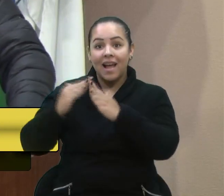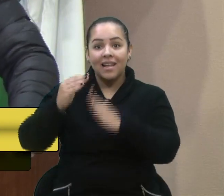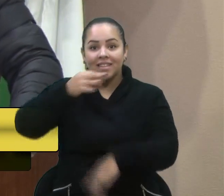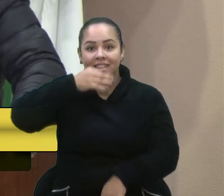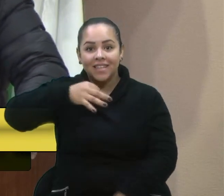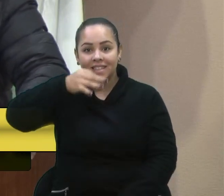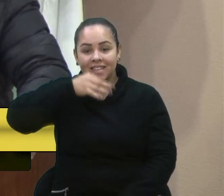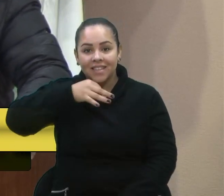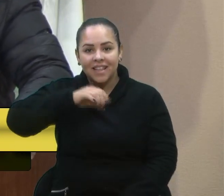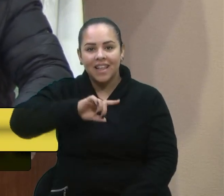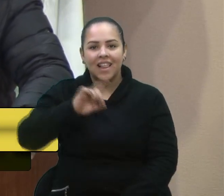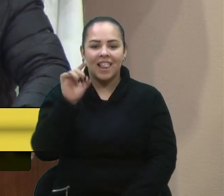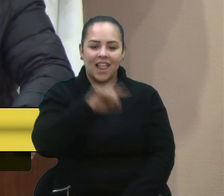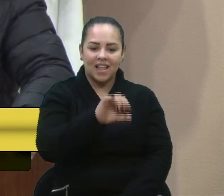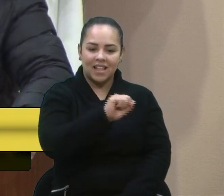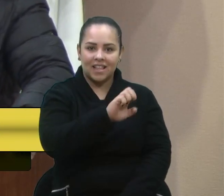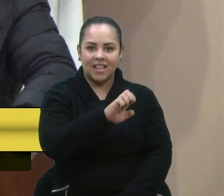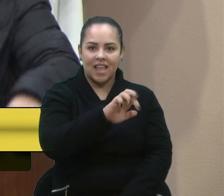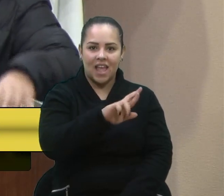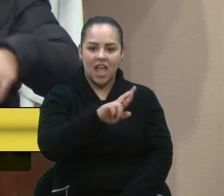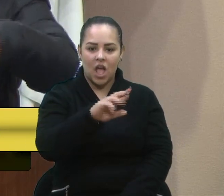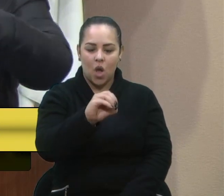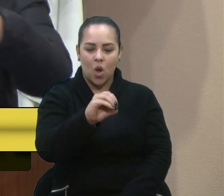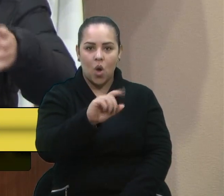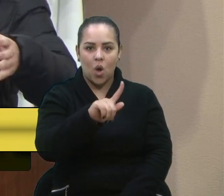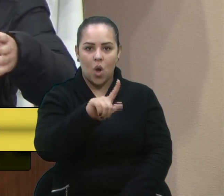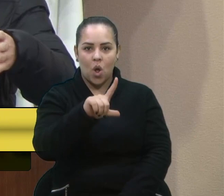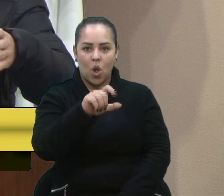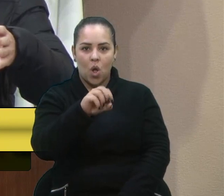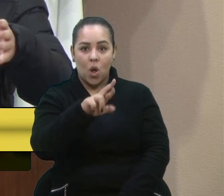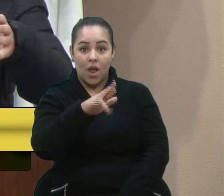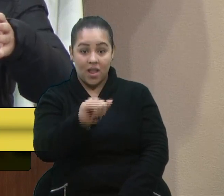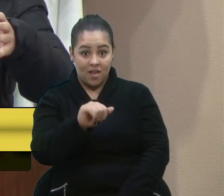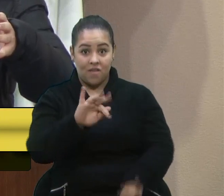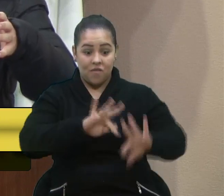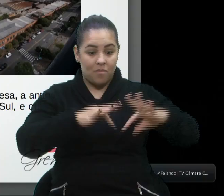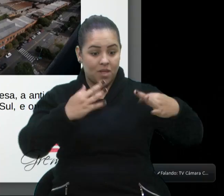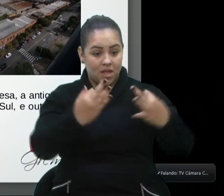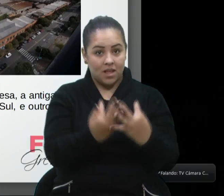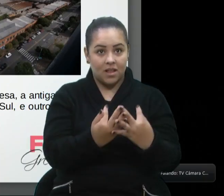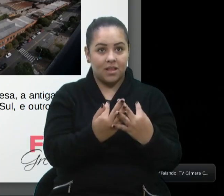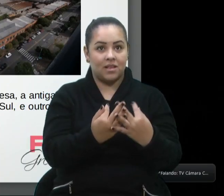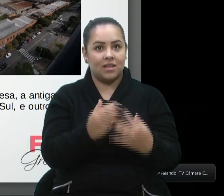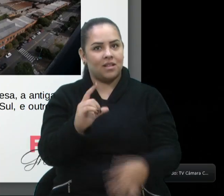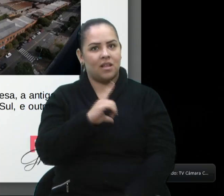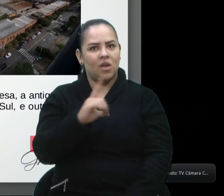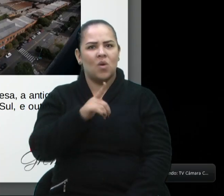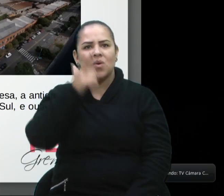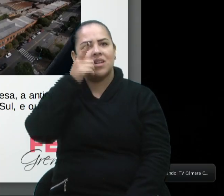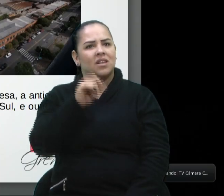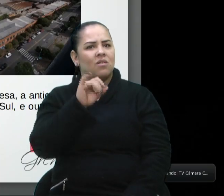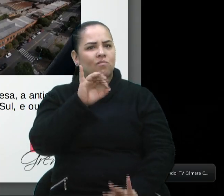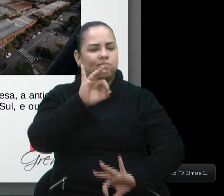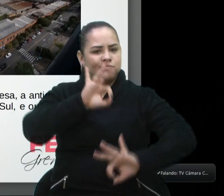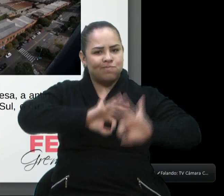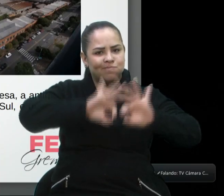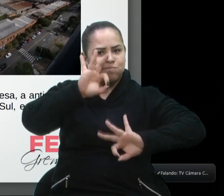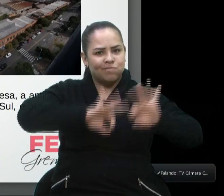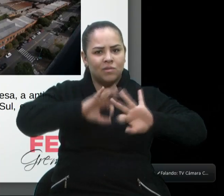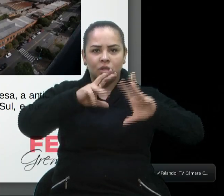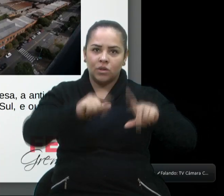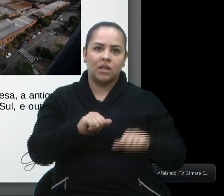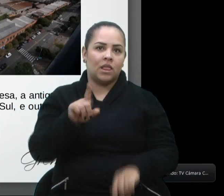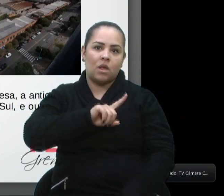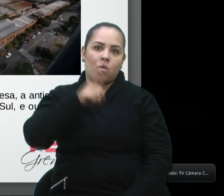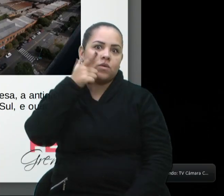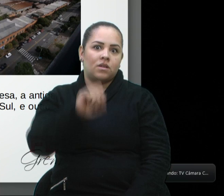no Cerro da Glória. E a família que está no terreno conseguiu fazer toda uma recuperação do terreno, menos da casa. É óbvio